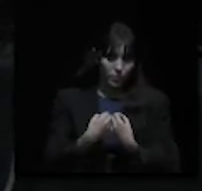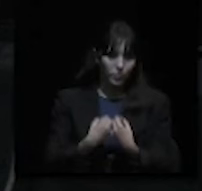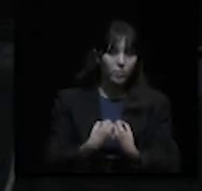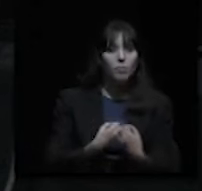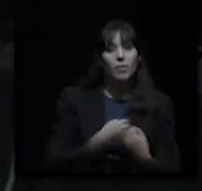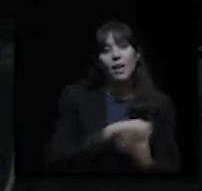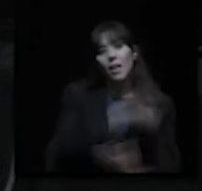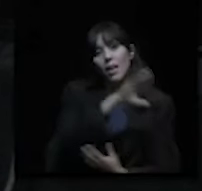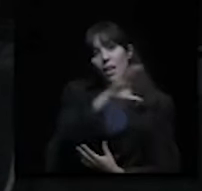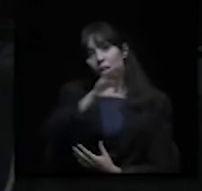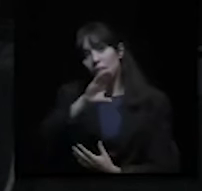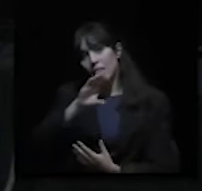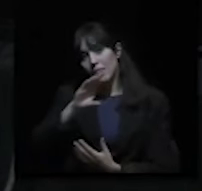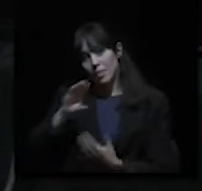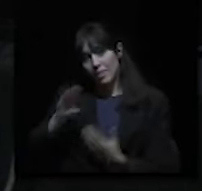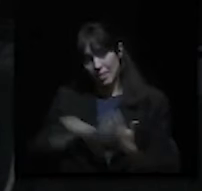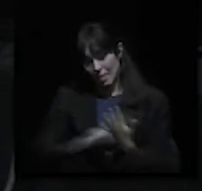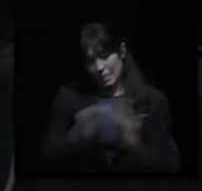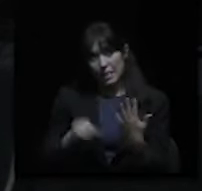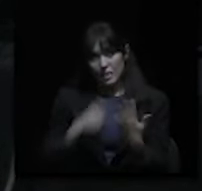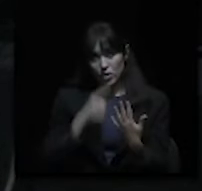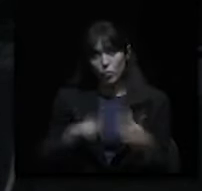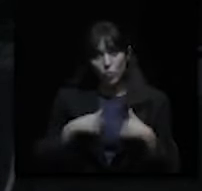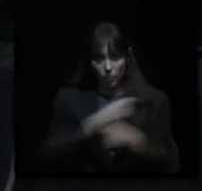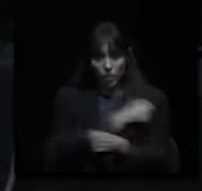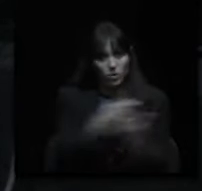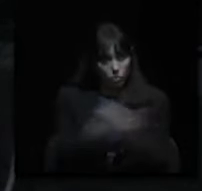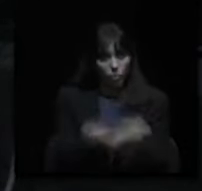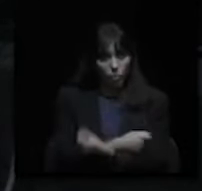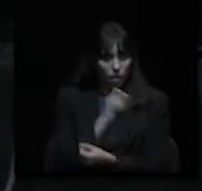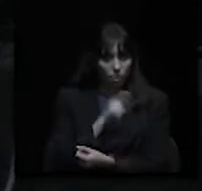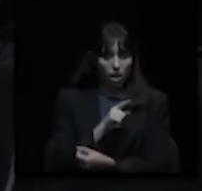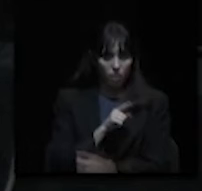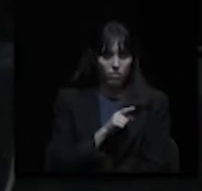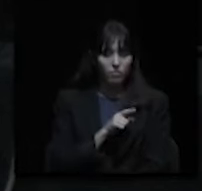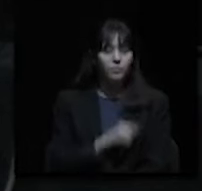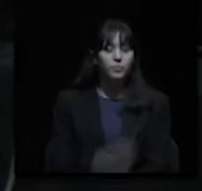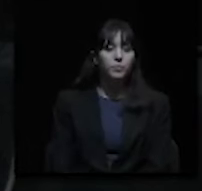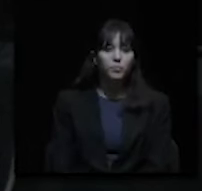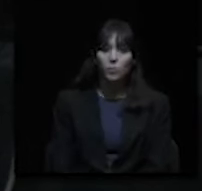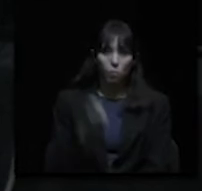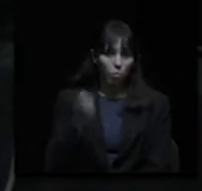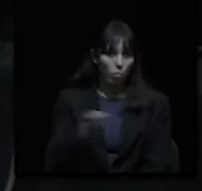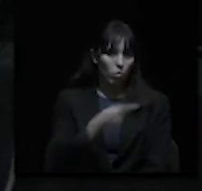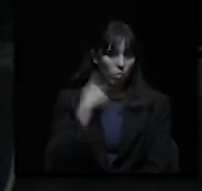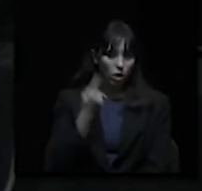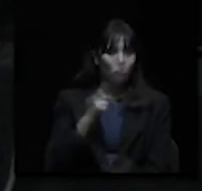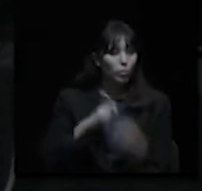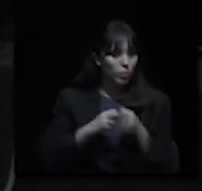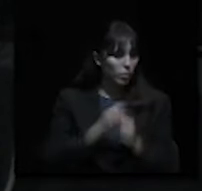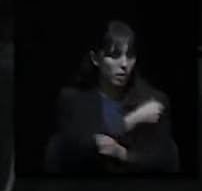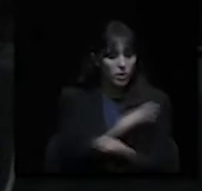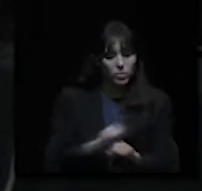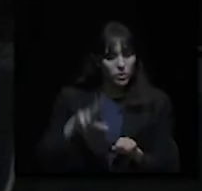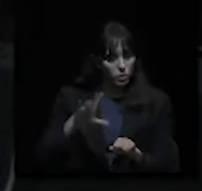de um décimo desta população afirma que poderia comprar casa. Nós sabemos que o problema da habitação não é exclusivo de Lisboa e nem sequer é